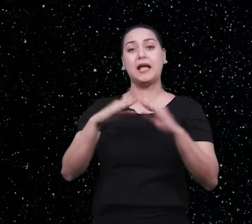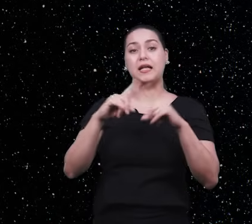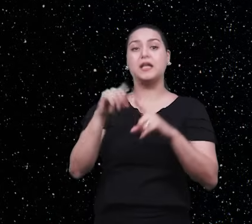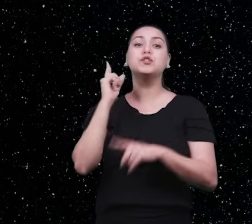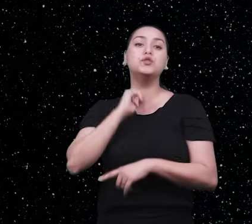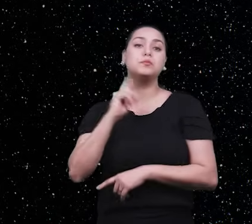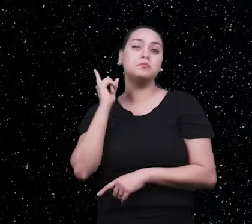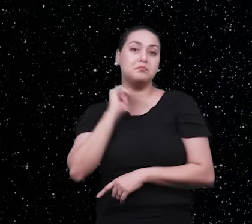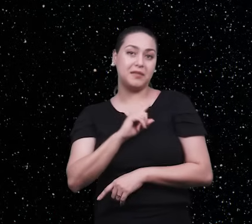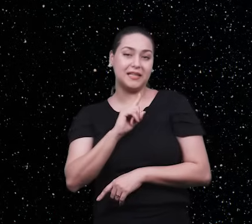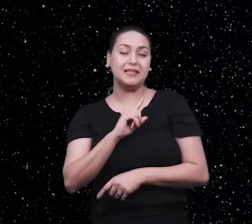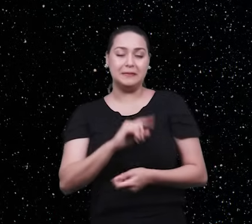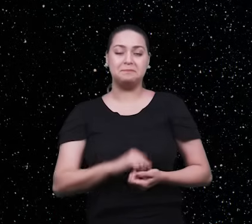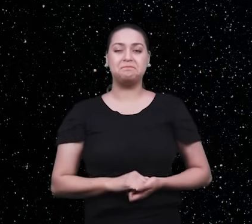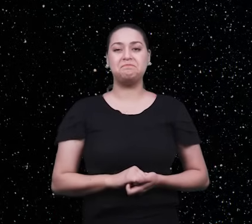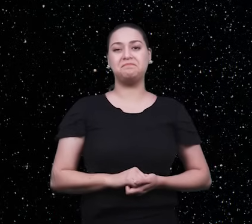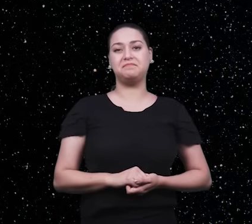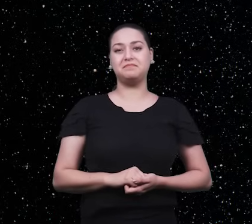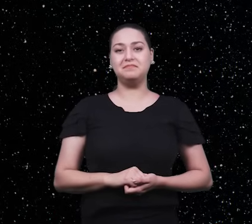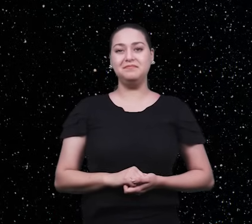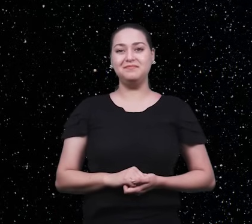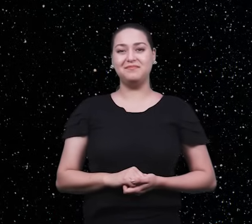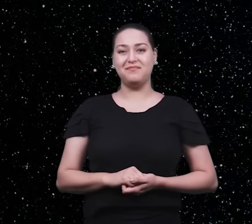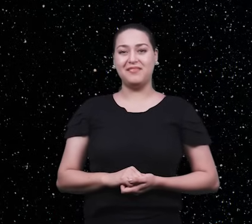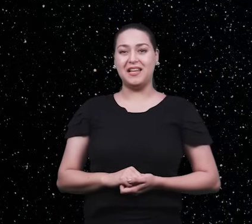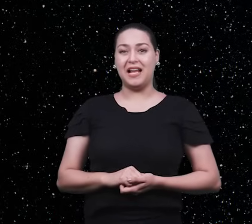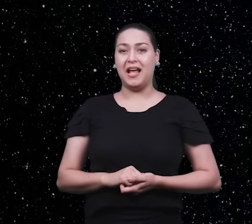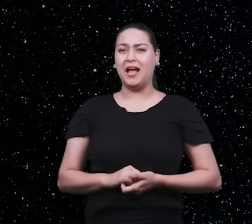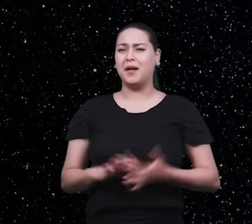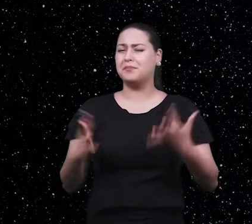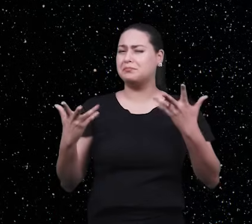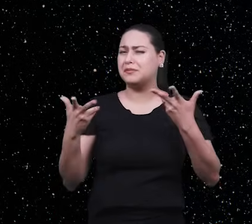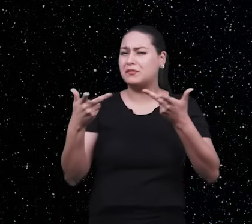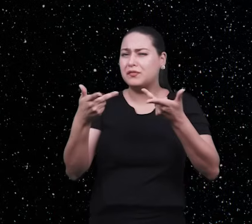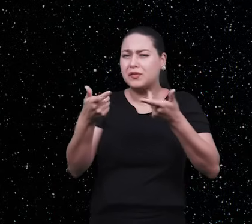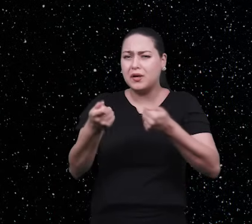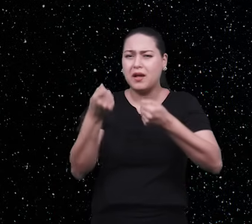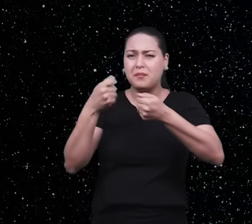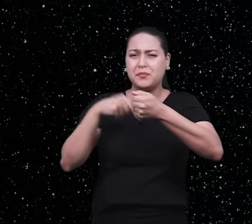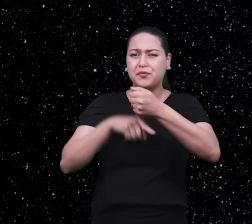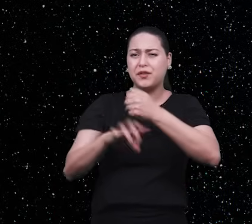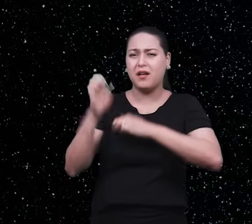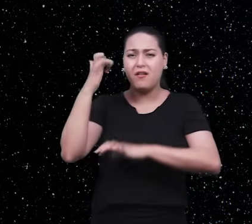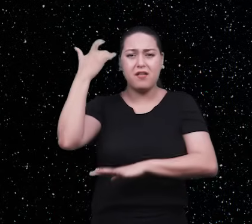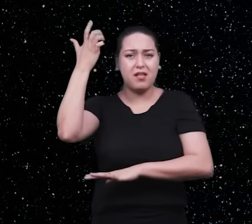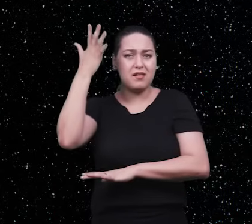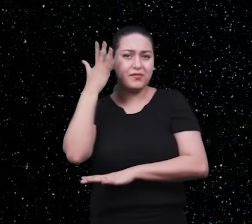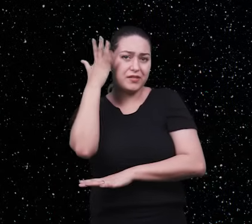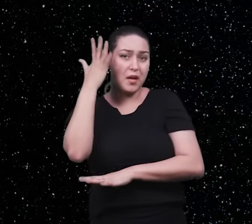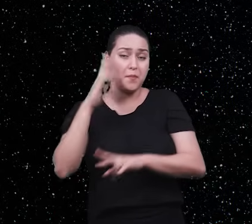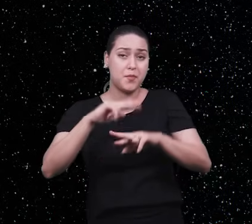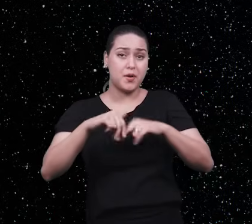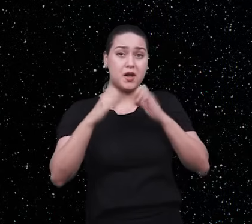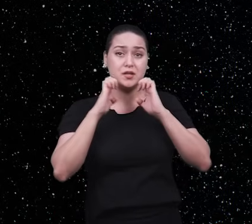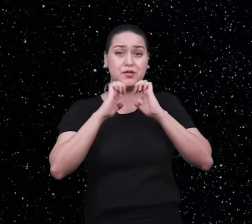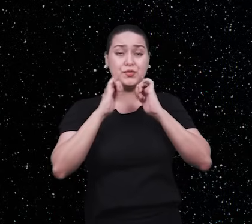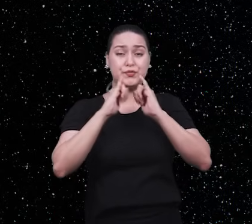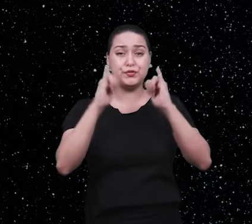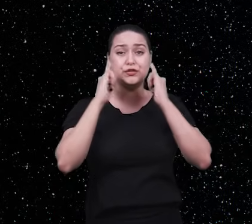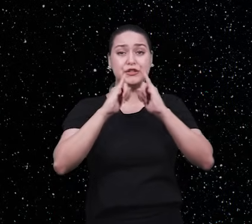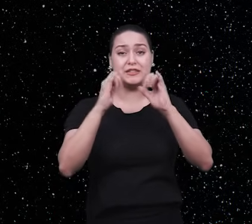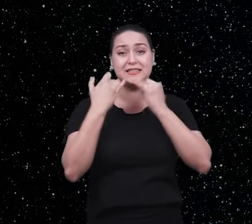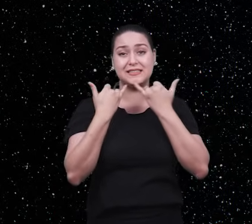localizada na cidade de Ibireté, no estado de Minas Gerais. Grandes revelações o Senhor tem nos concedido por meio do programa Anunciando o Evangelho